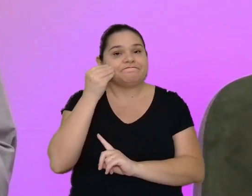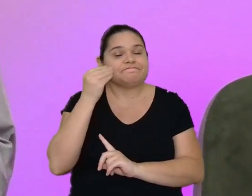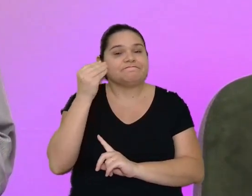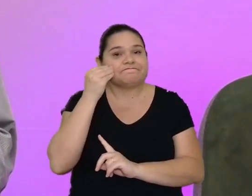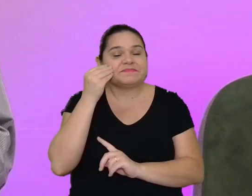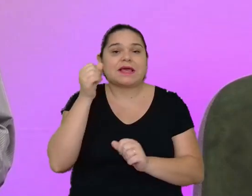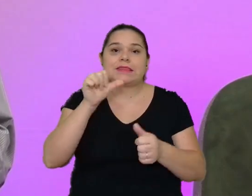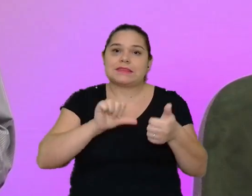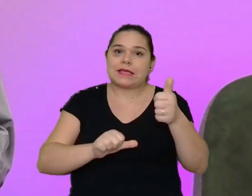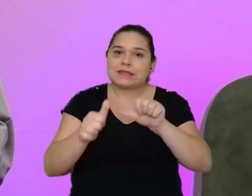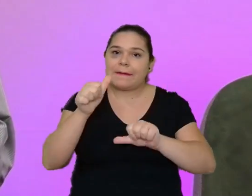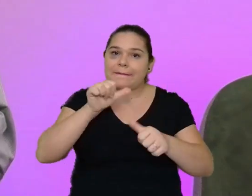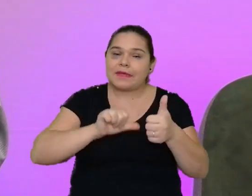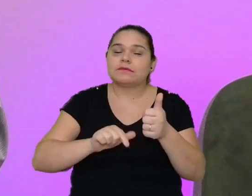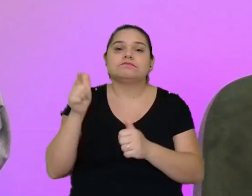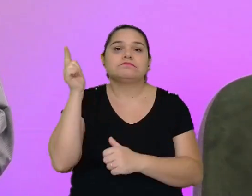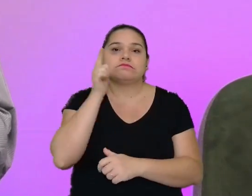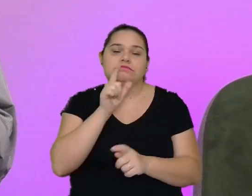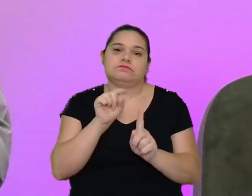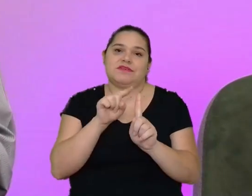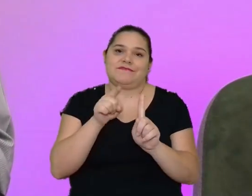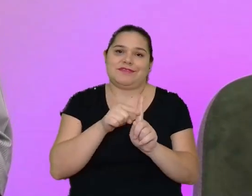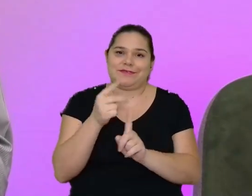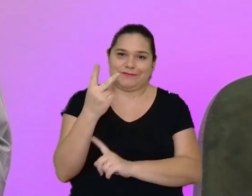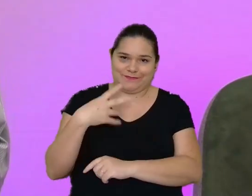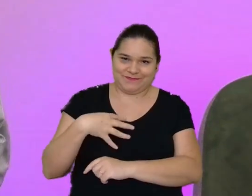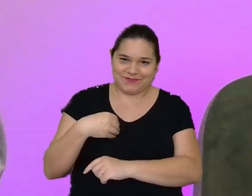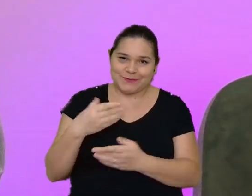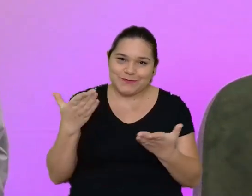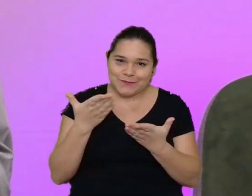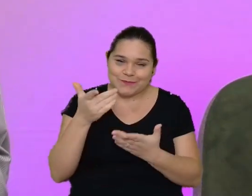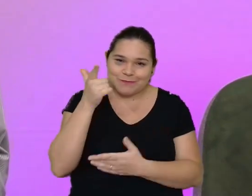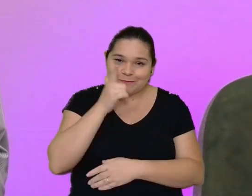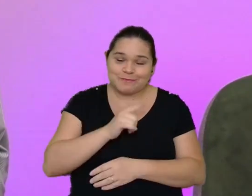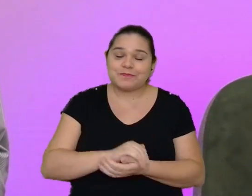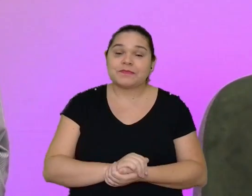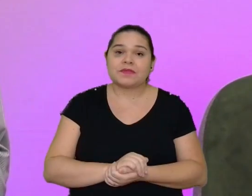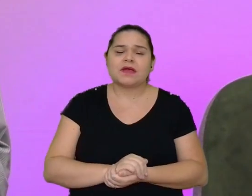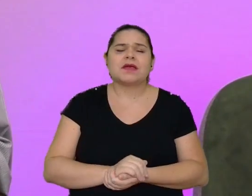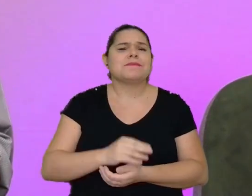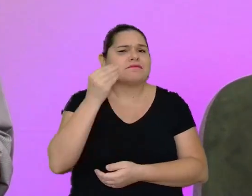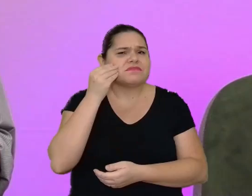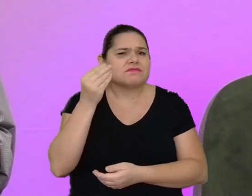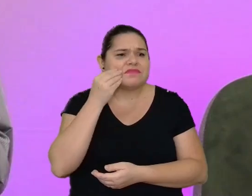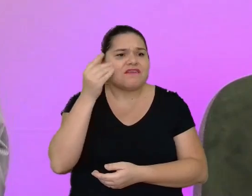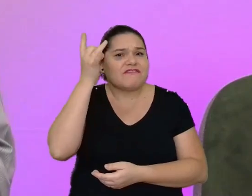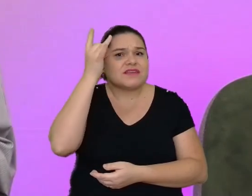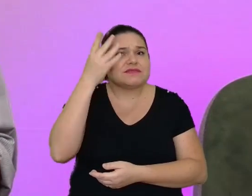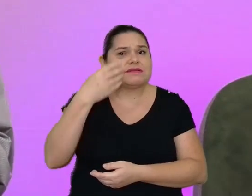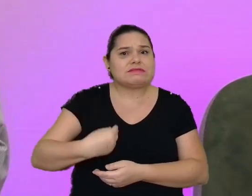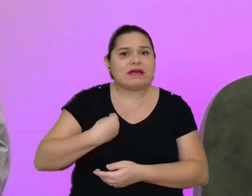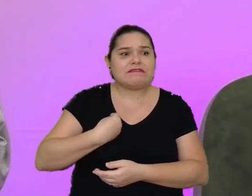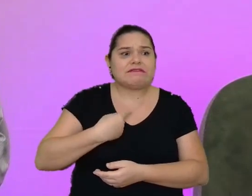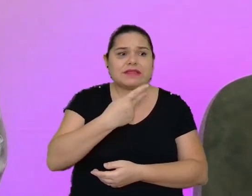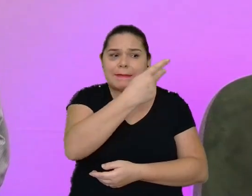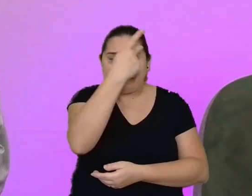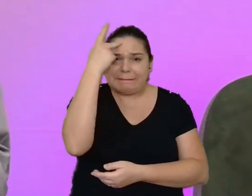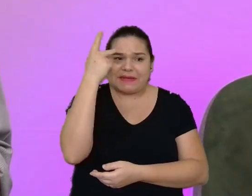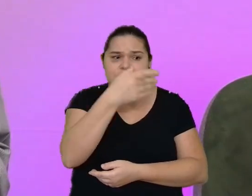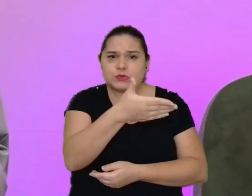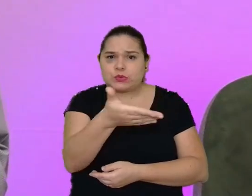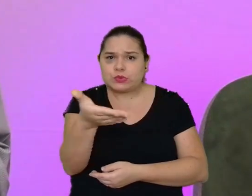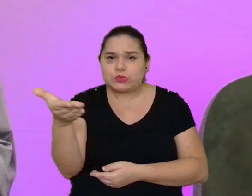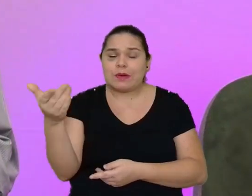Engravida com a ideia de facilitar a jornada para quem tivesse que passar por esse processo, porque era uma jornada difícil, cara, com